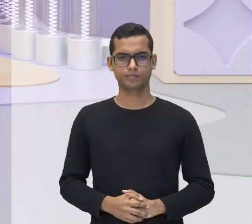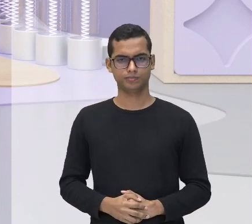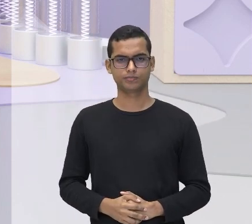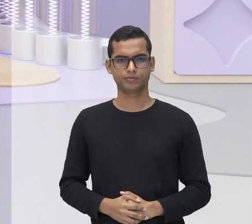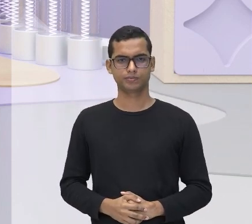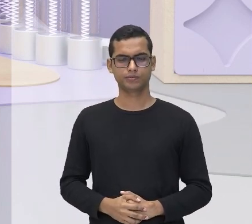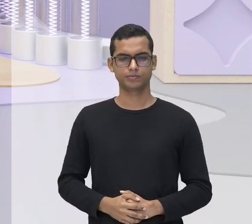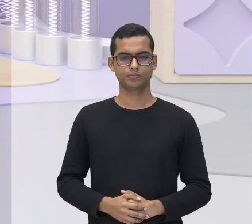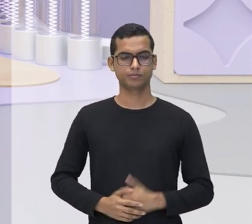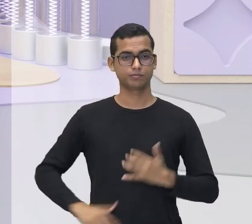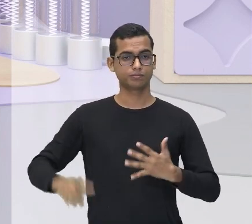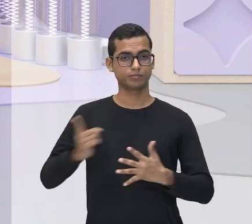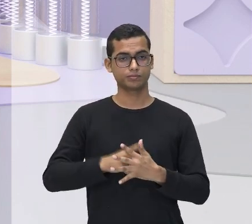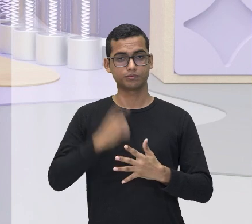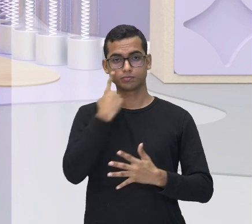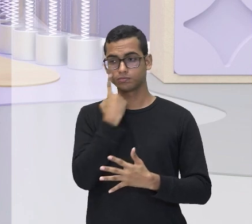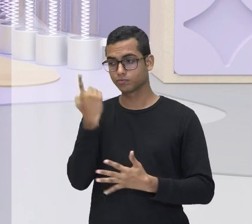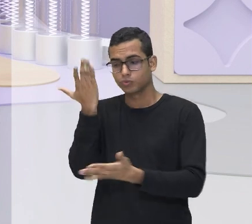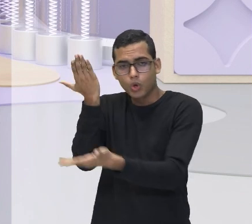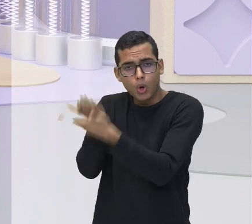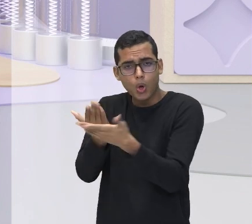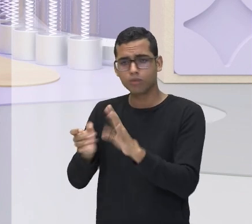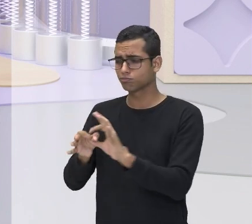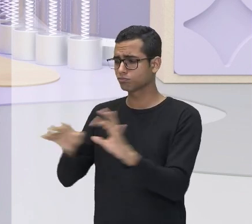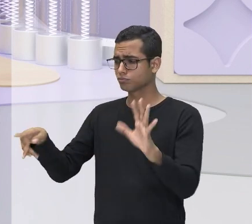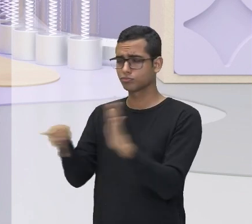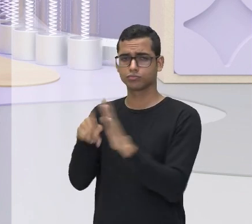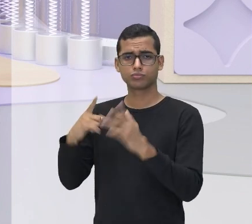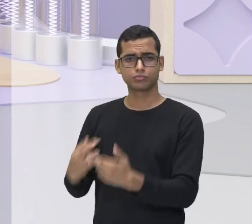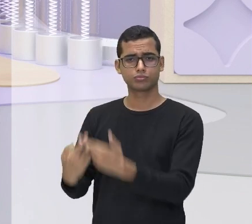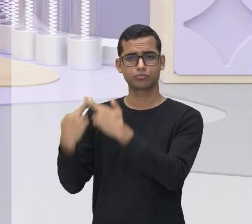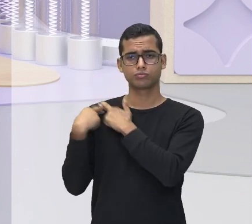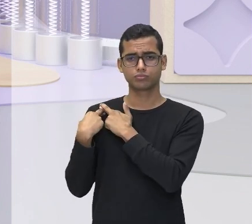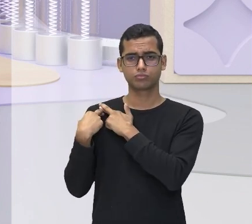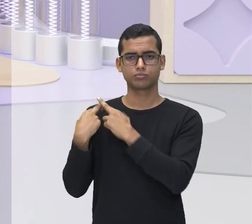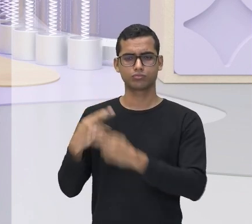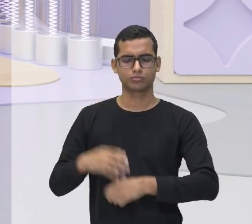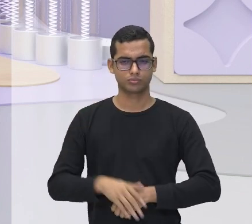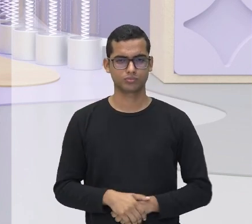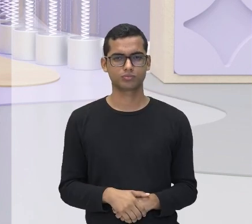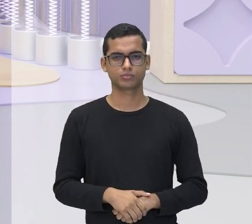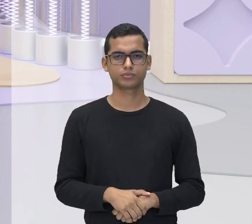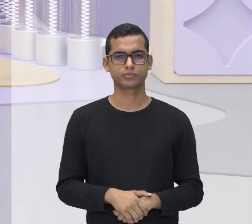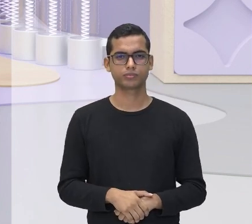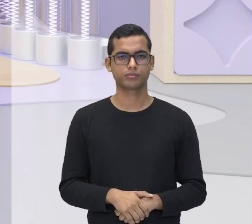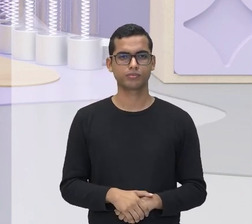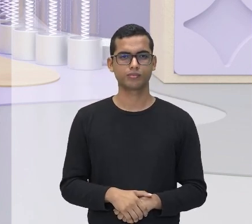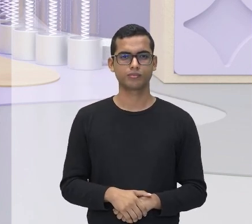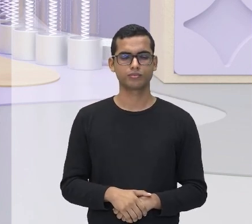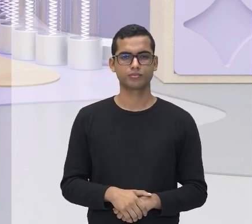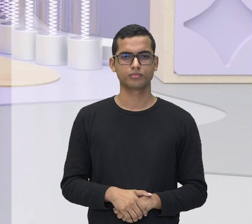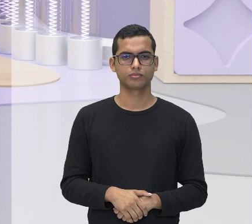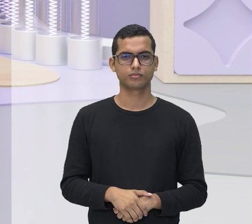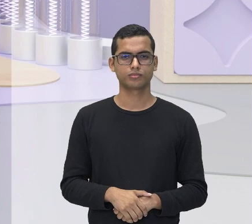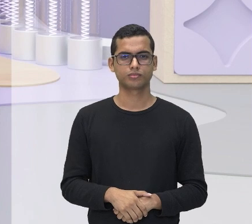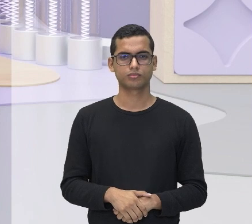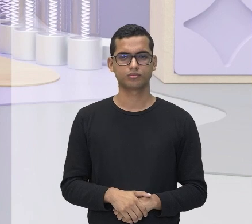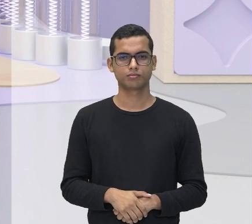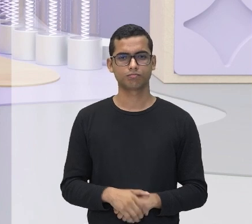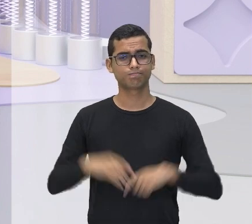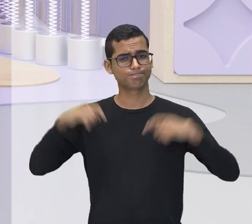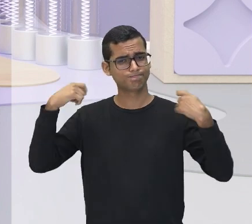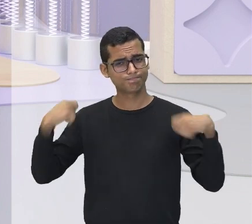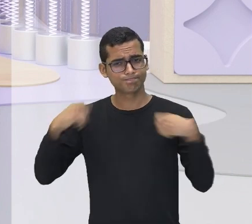valor, o estudo e a liberdade com responsabilidade. Tem que estudar, tem que